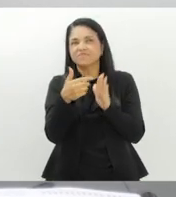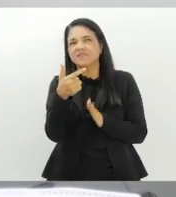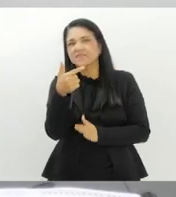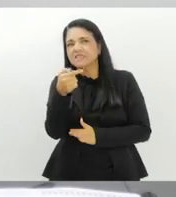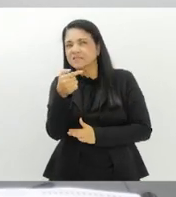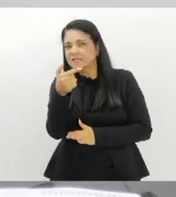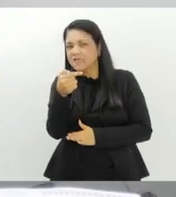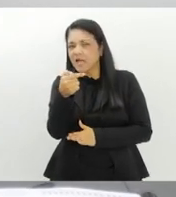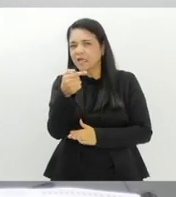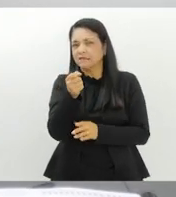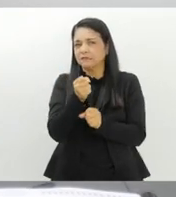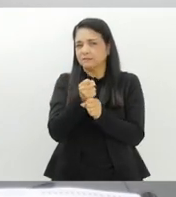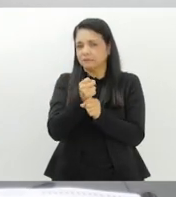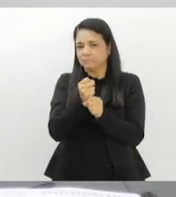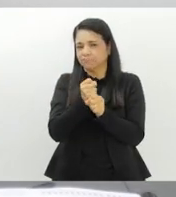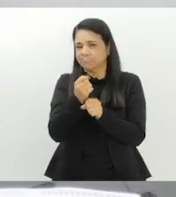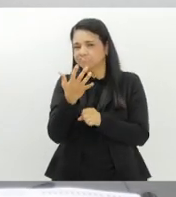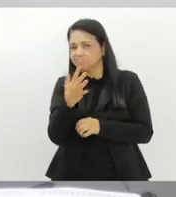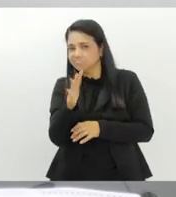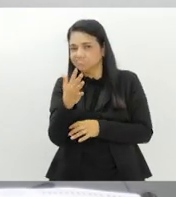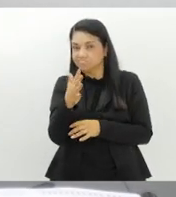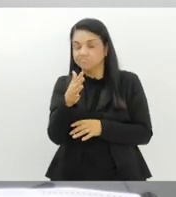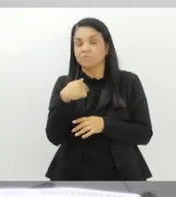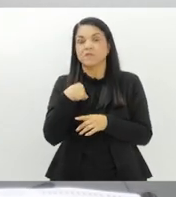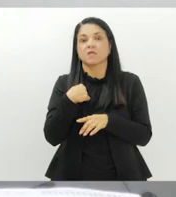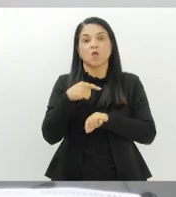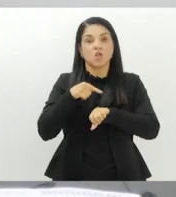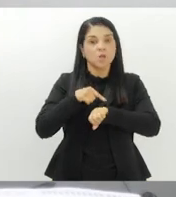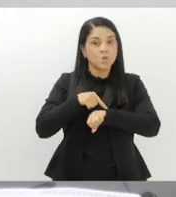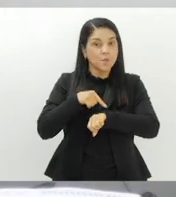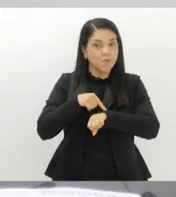17 anos. Então, estava na hora de